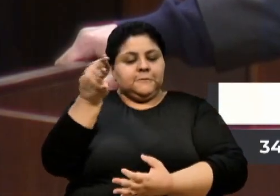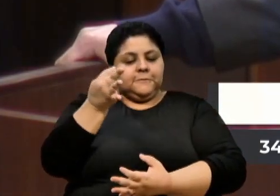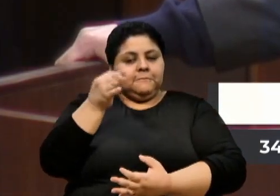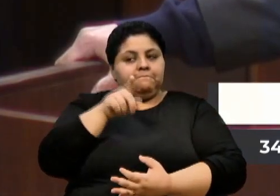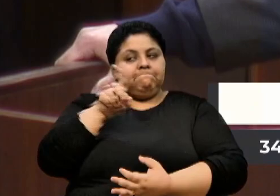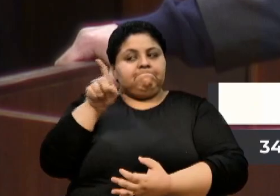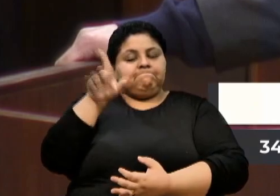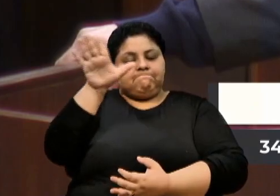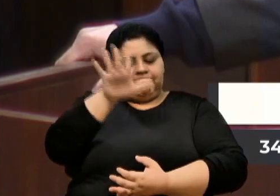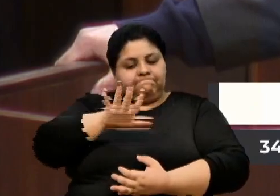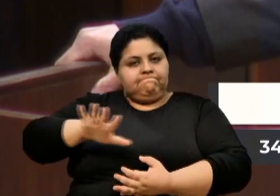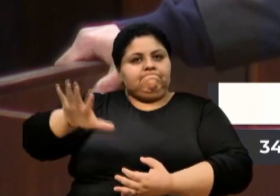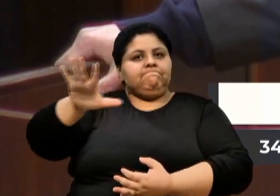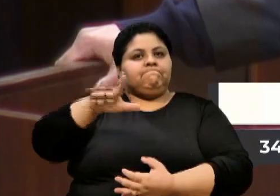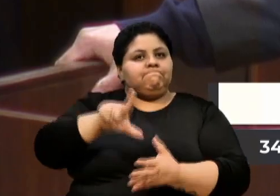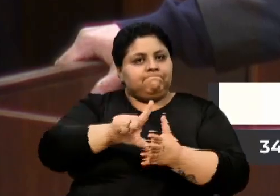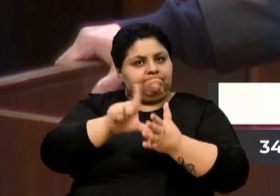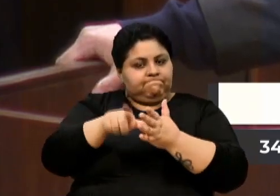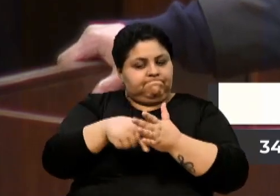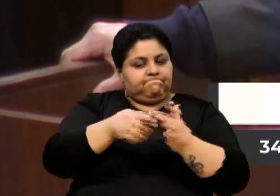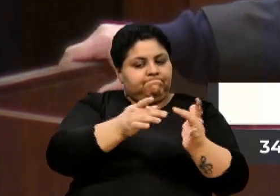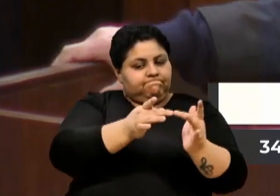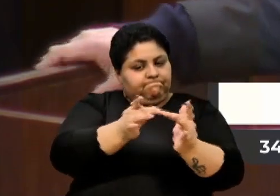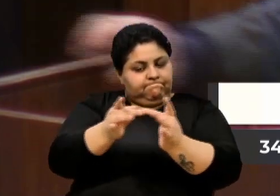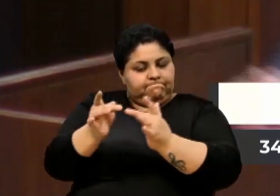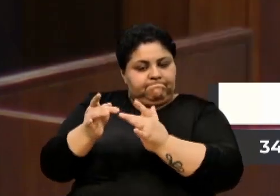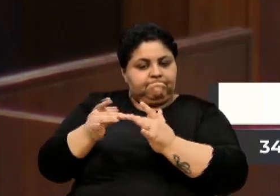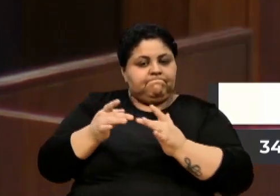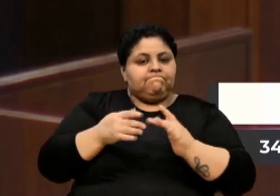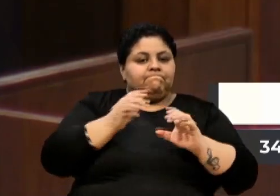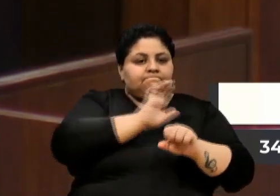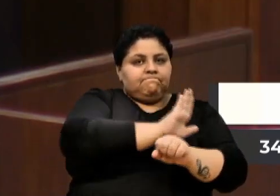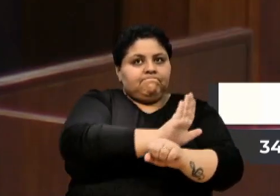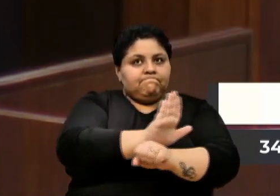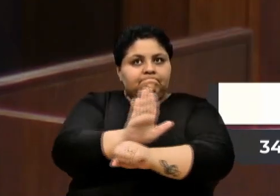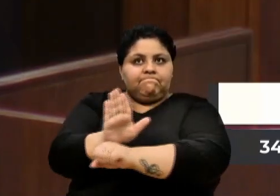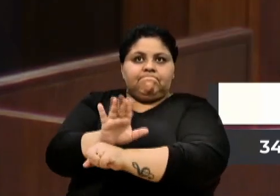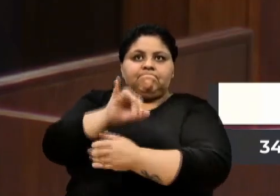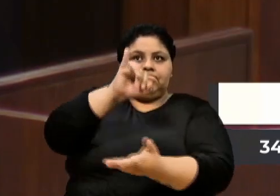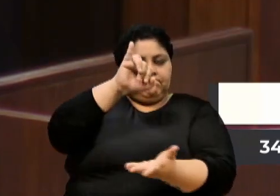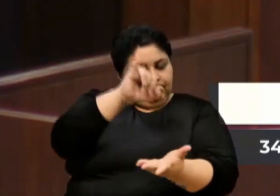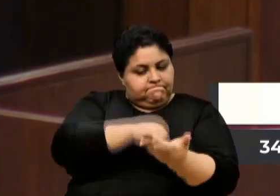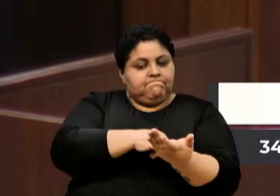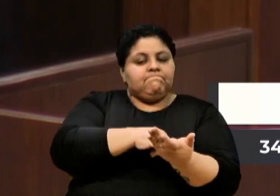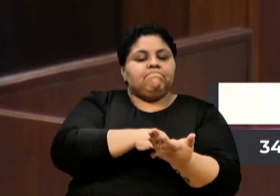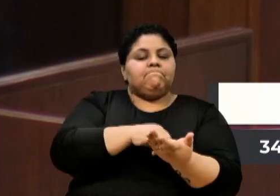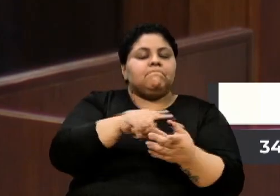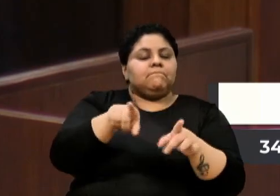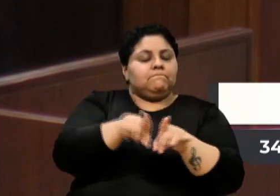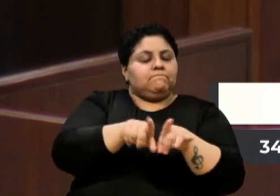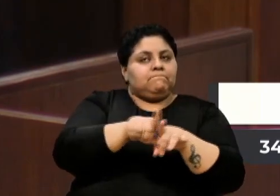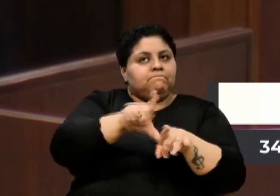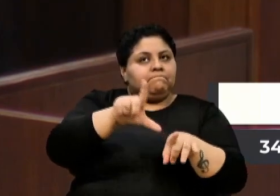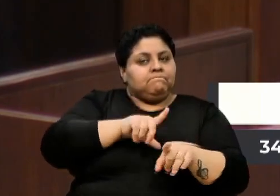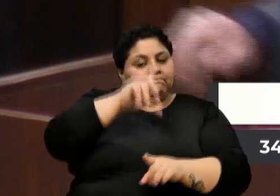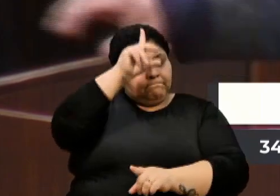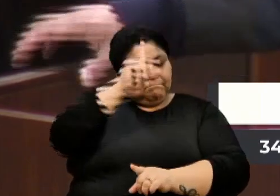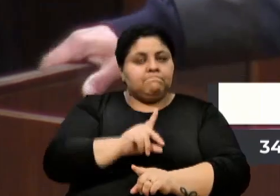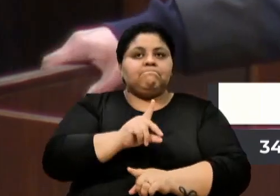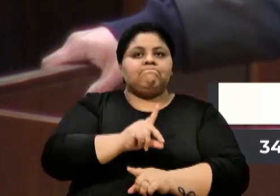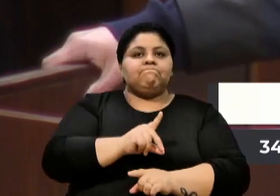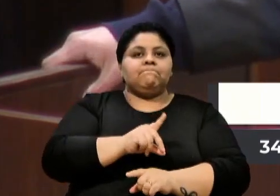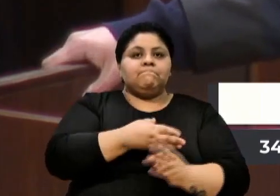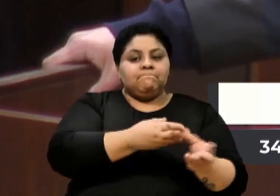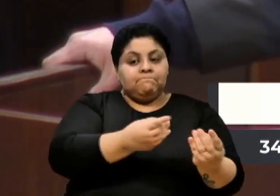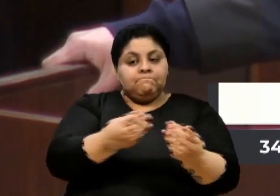em contato, famílias que contribuem aí com seus impostos e que também têm os seus direitos. E muitas vezes são regiões